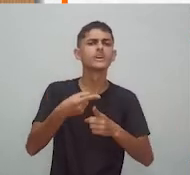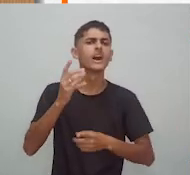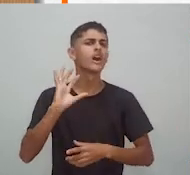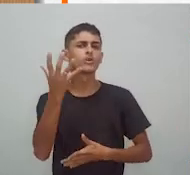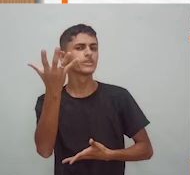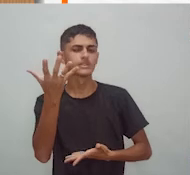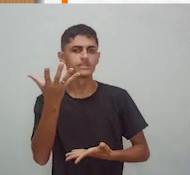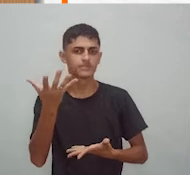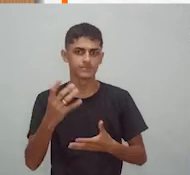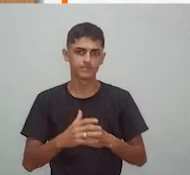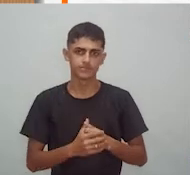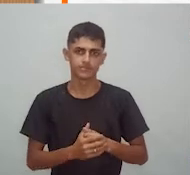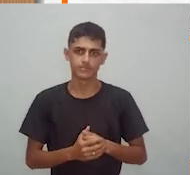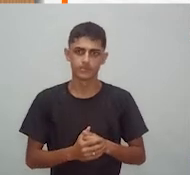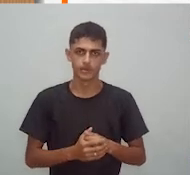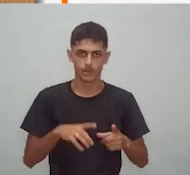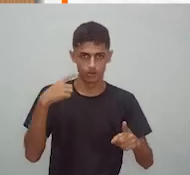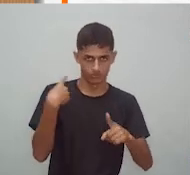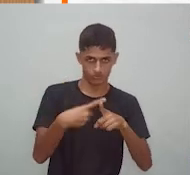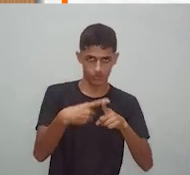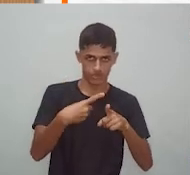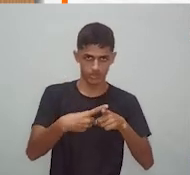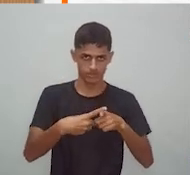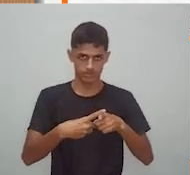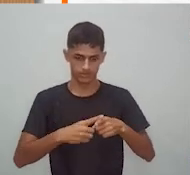você bateu, a informação passou